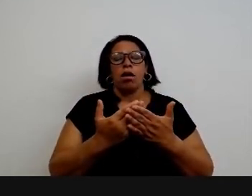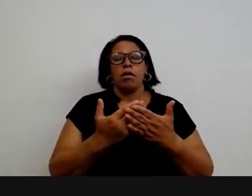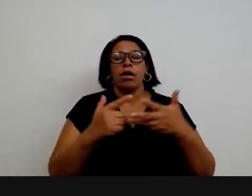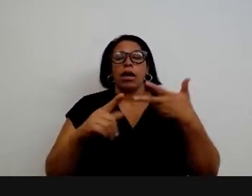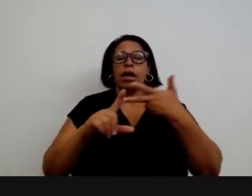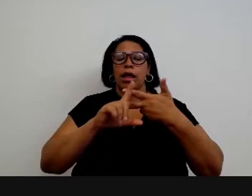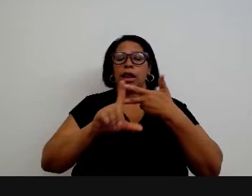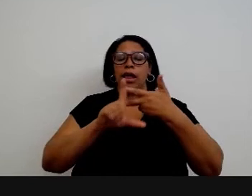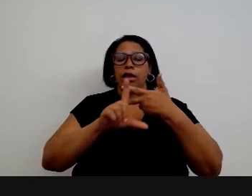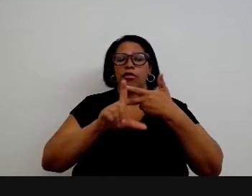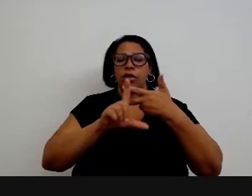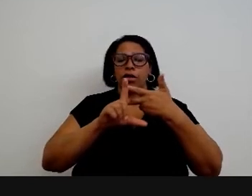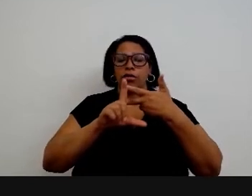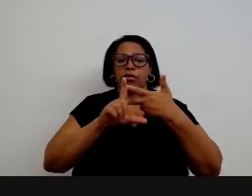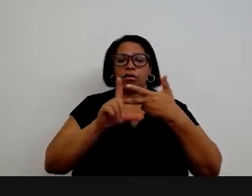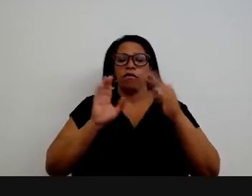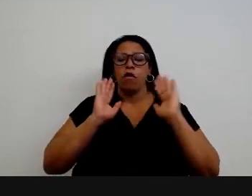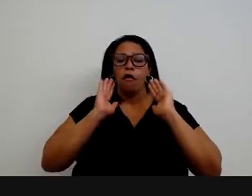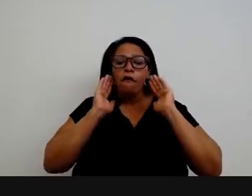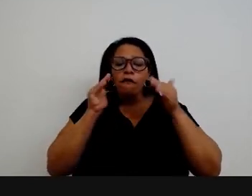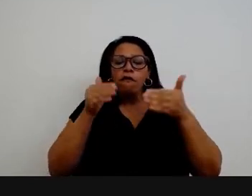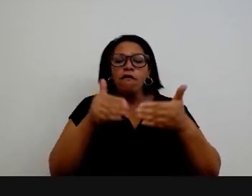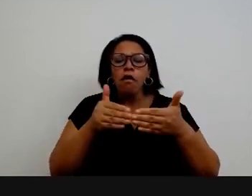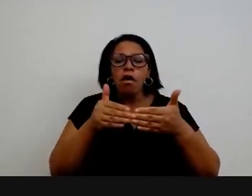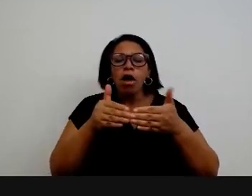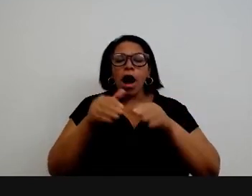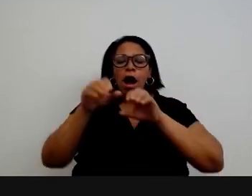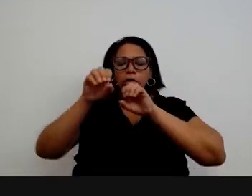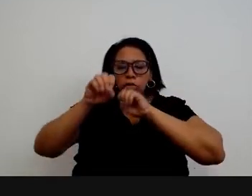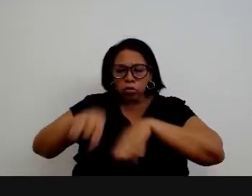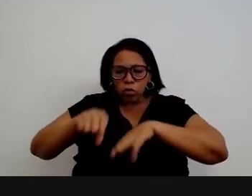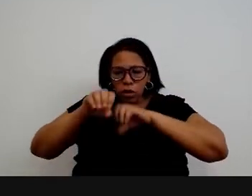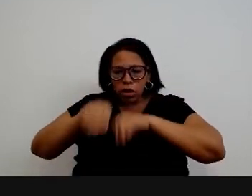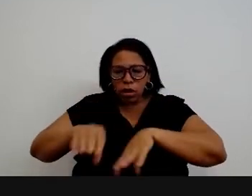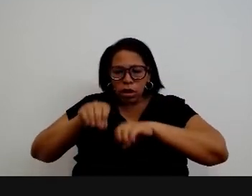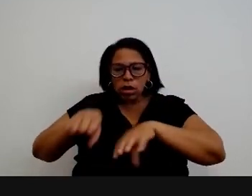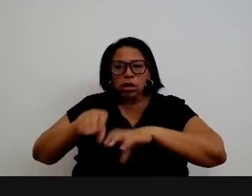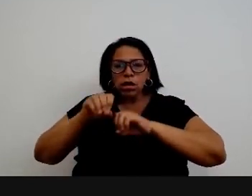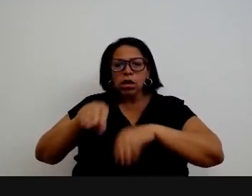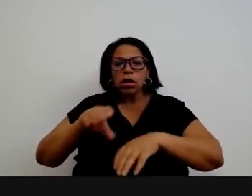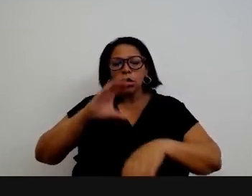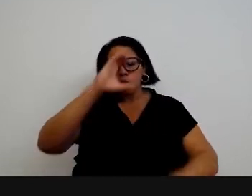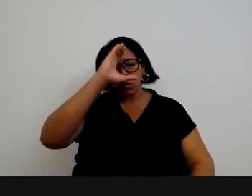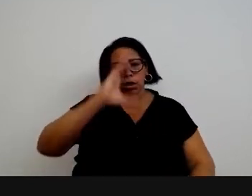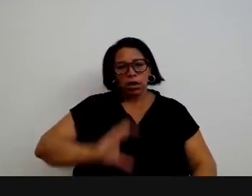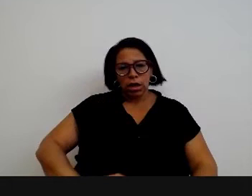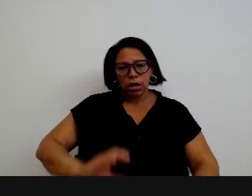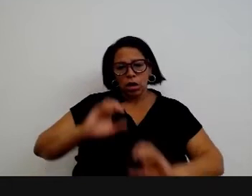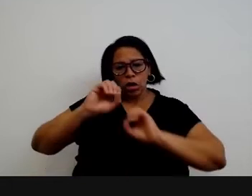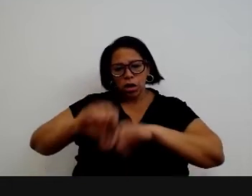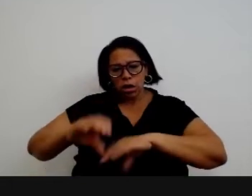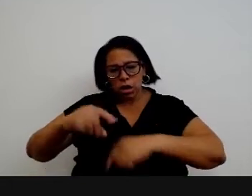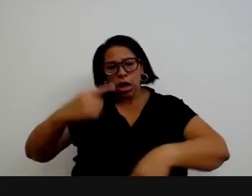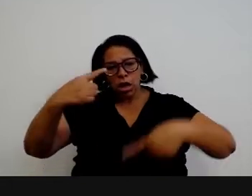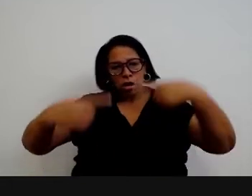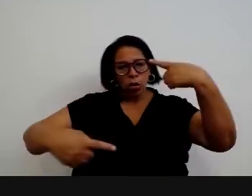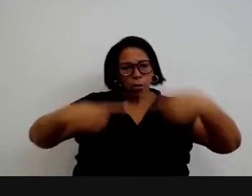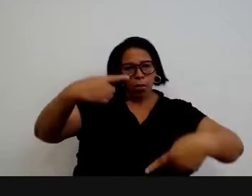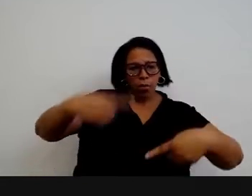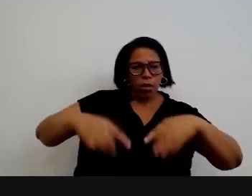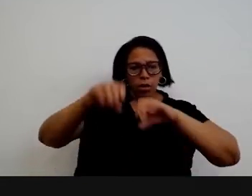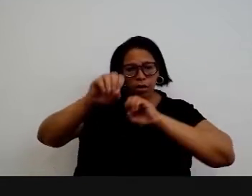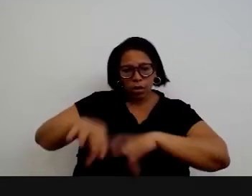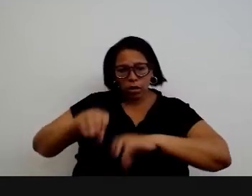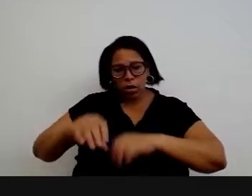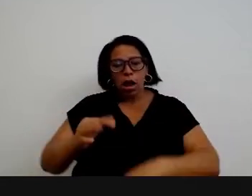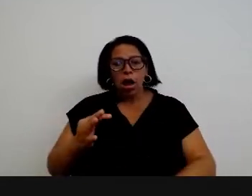parlamentos o tempo todo focados na educação, e na educação cidadã, na educação para a política, na